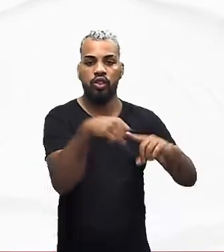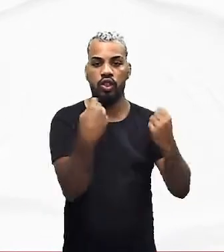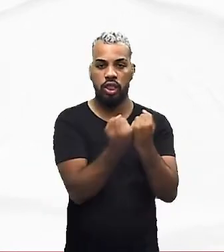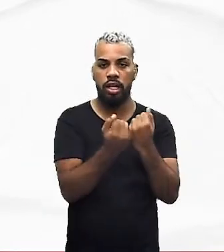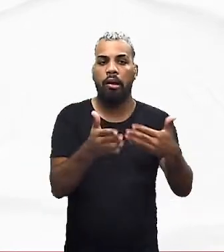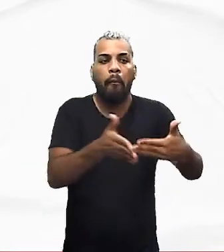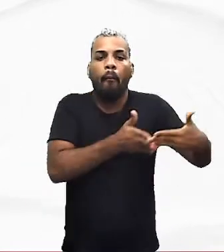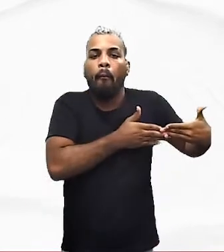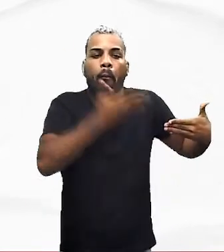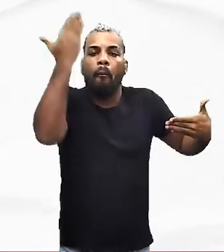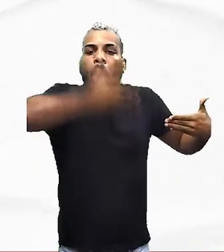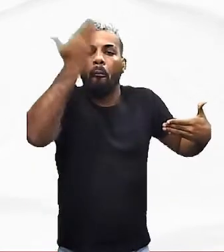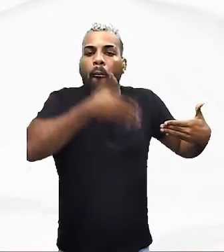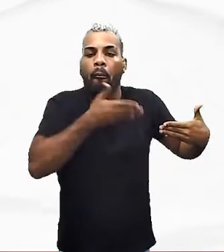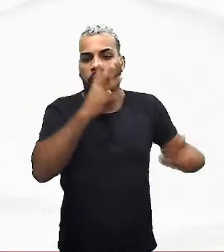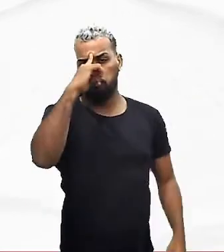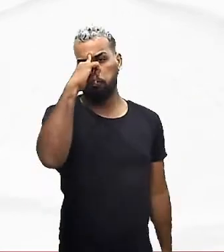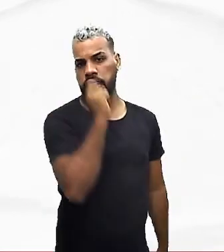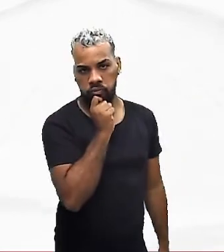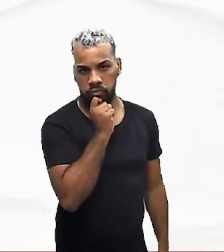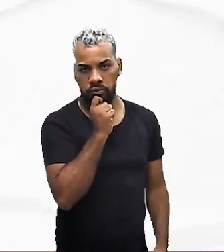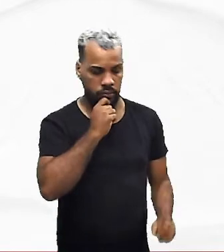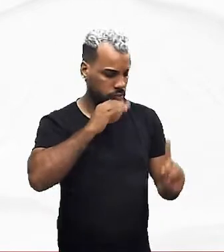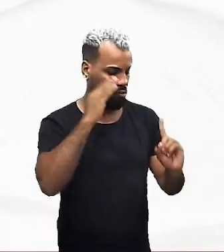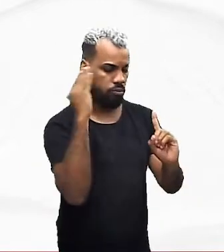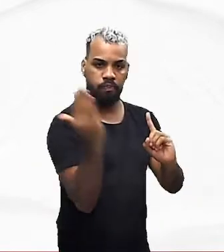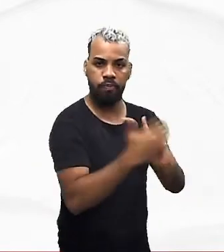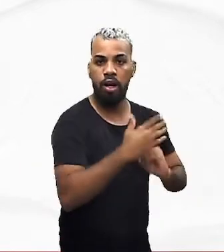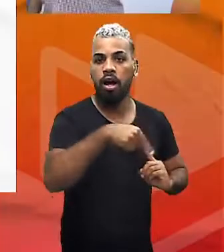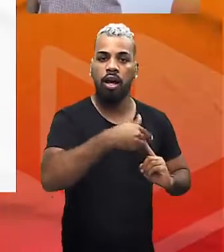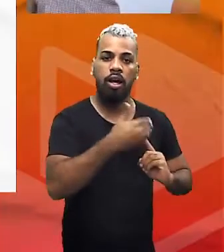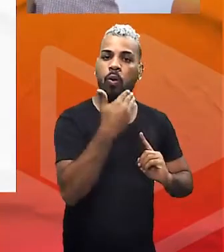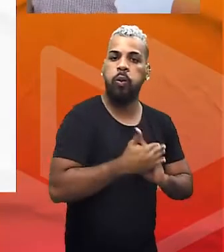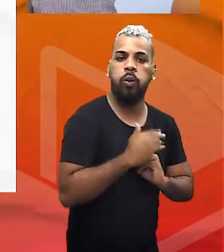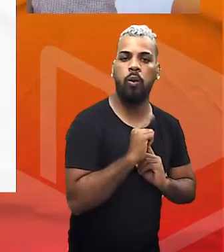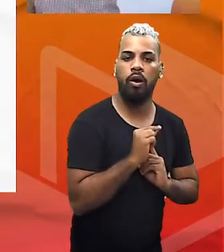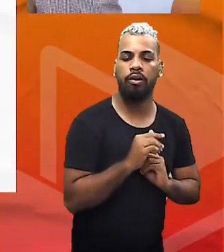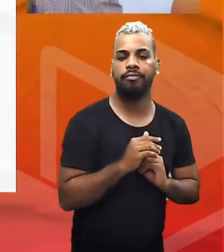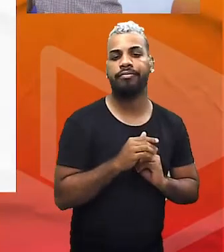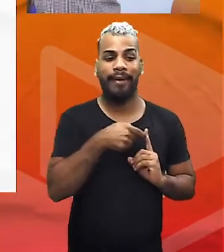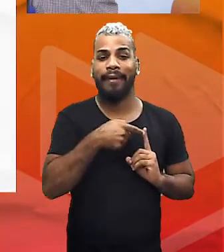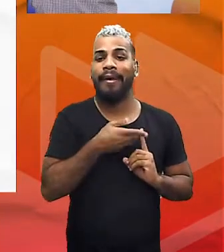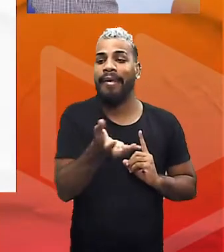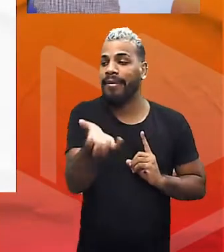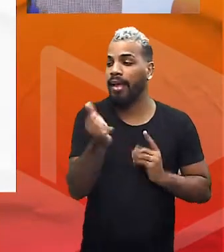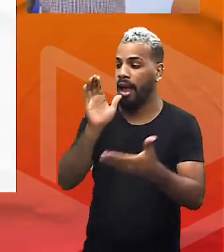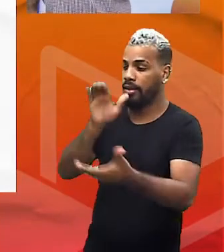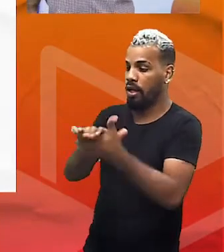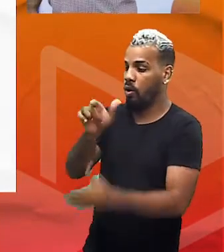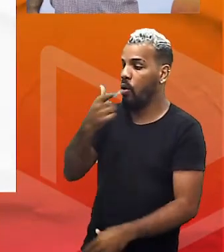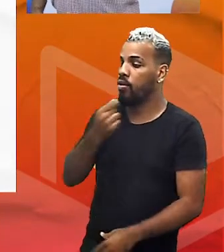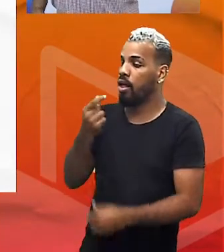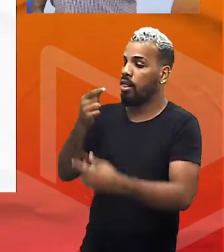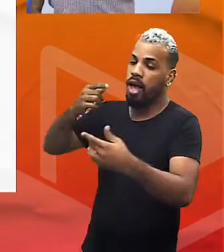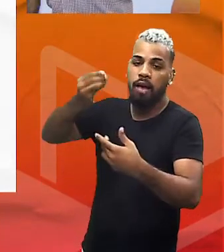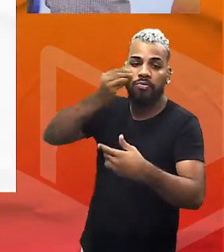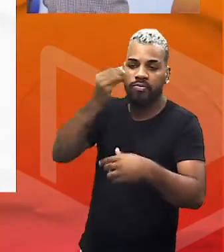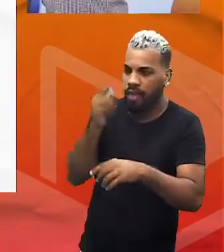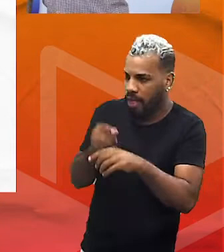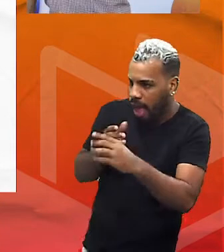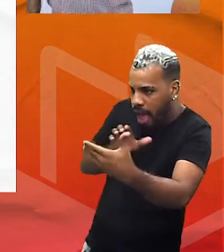invisível, que ninguém percebia, ninguém notava, né? Ela, inclusive, queria casar com um homem para tentar dar um golpe, para